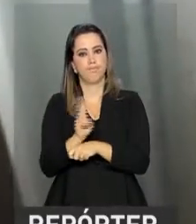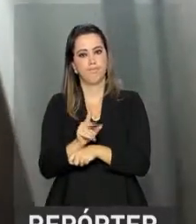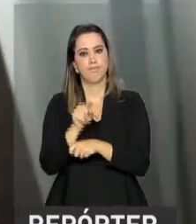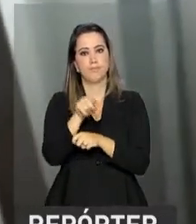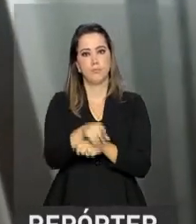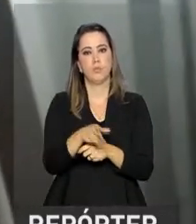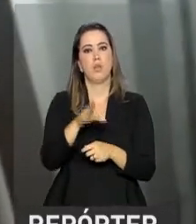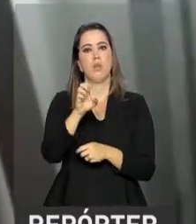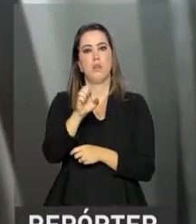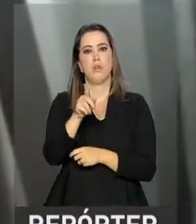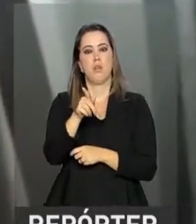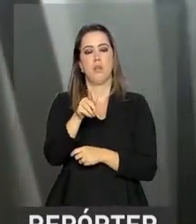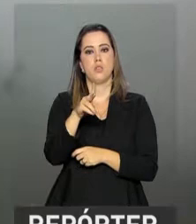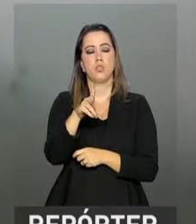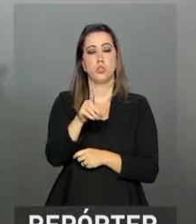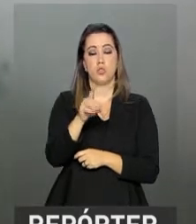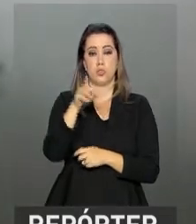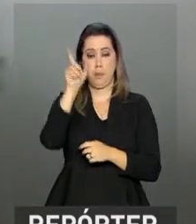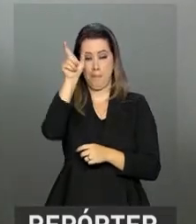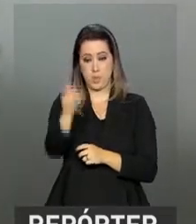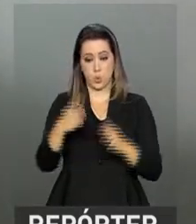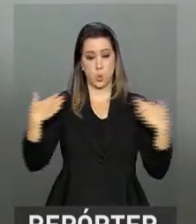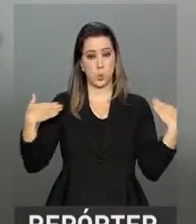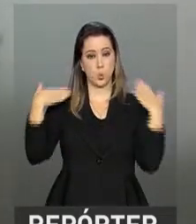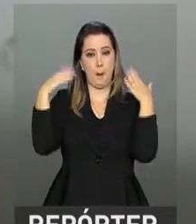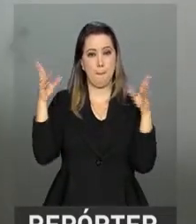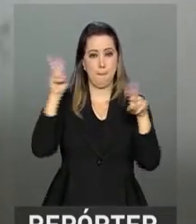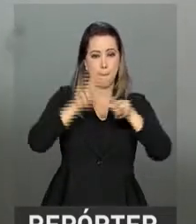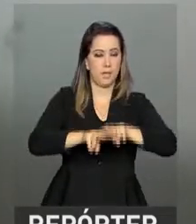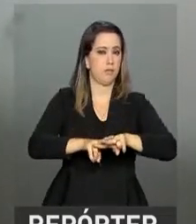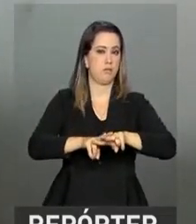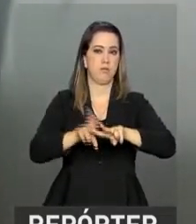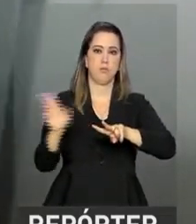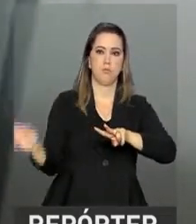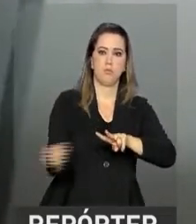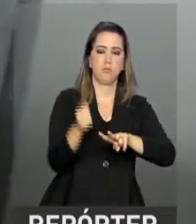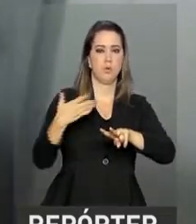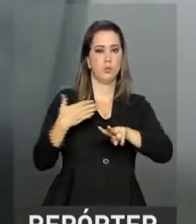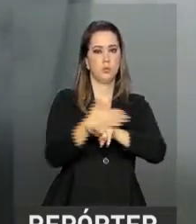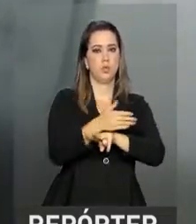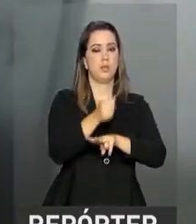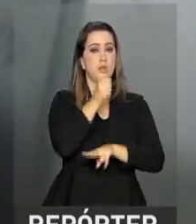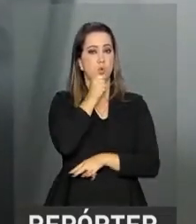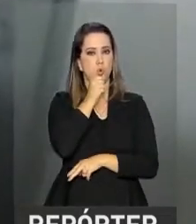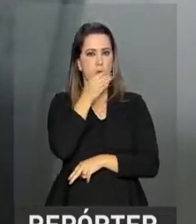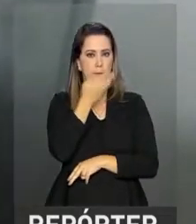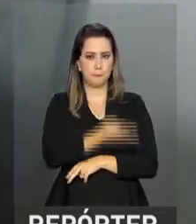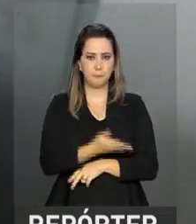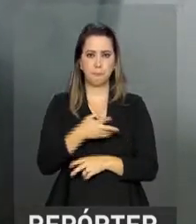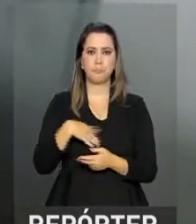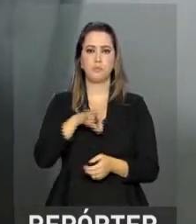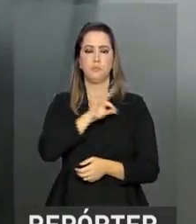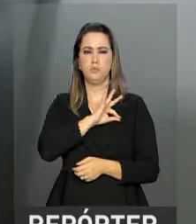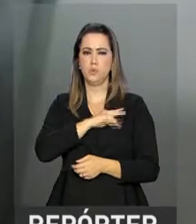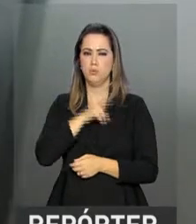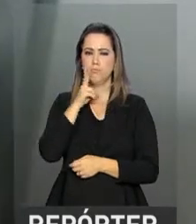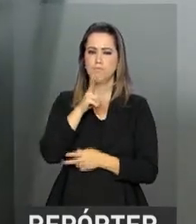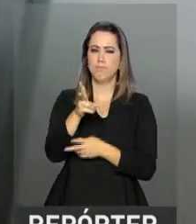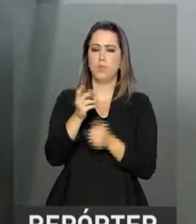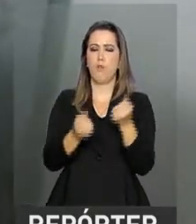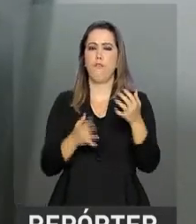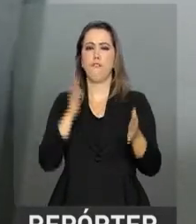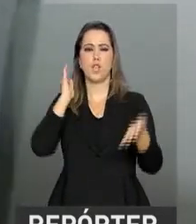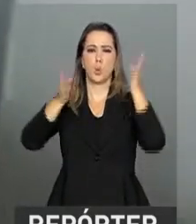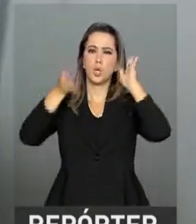gil o motorista foi preso em flagrante por tráfico de drogas os agentes da polícia rodoviária federal abordaram o caminhão na